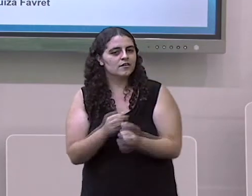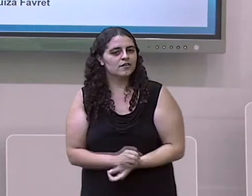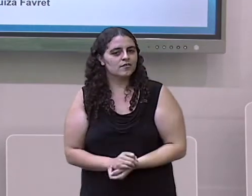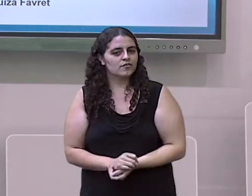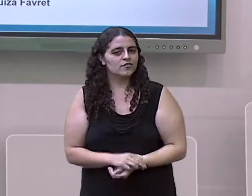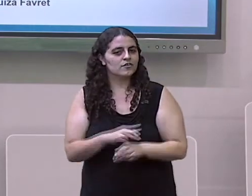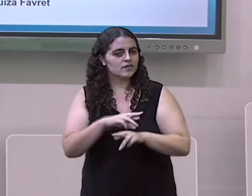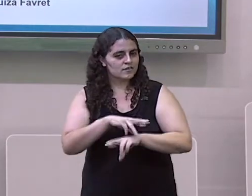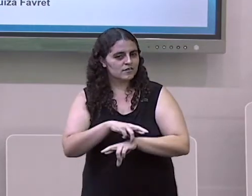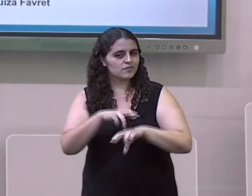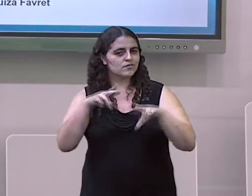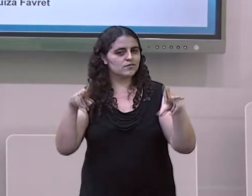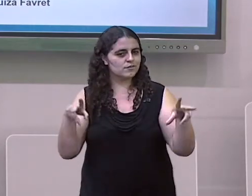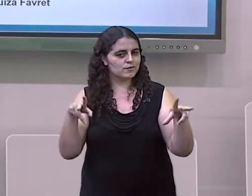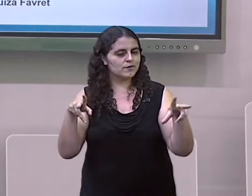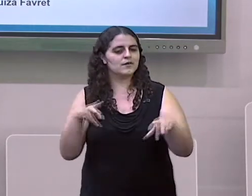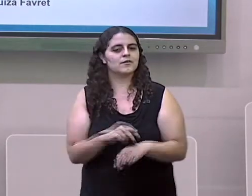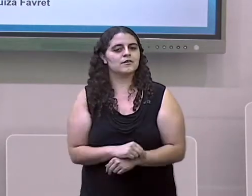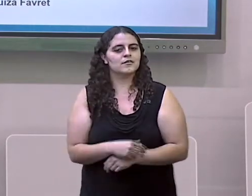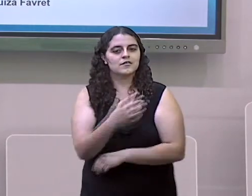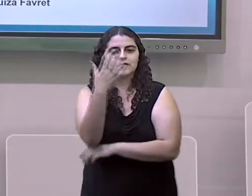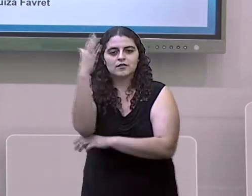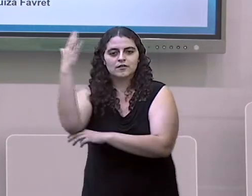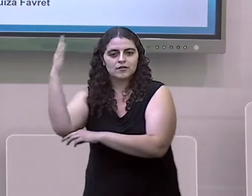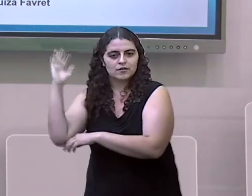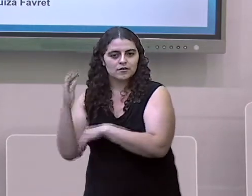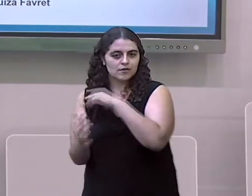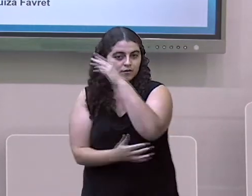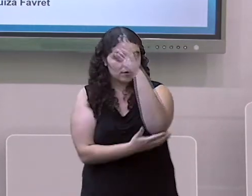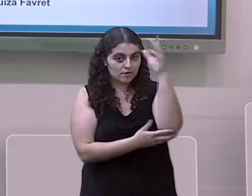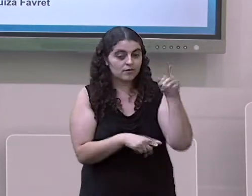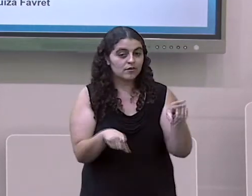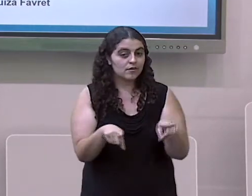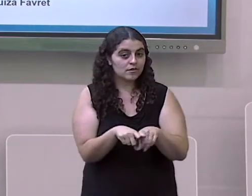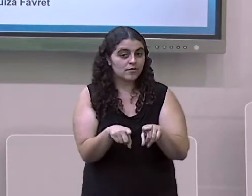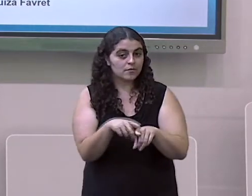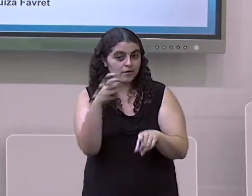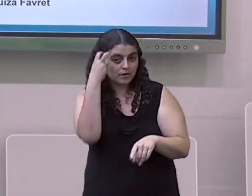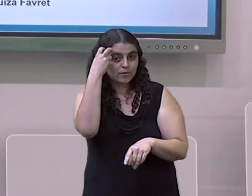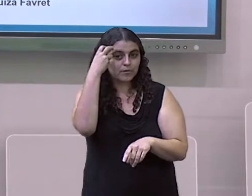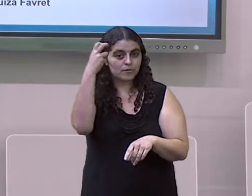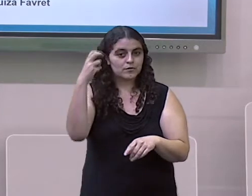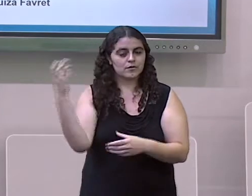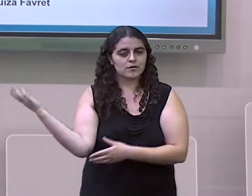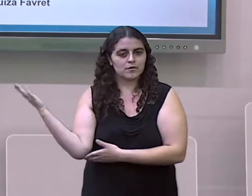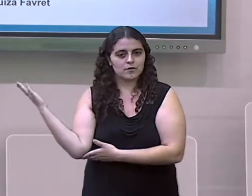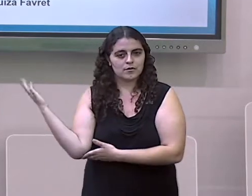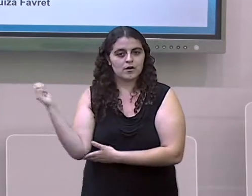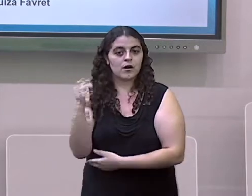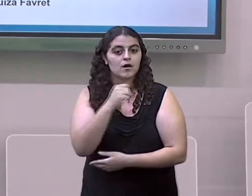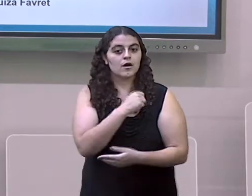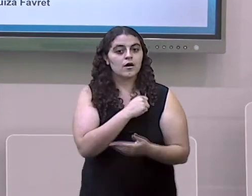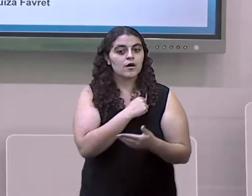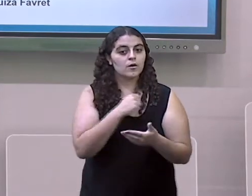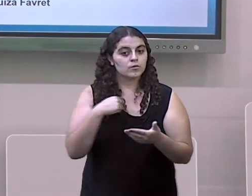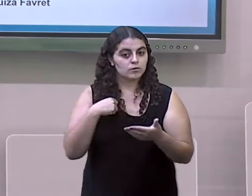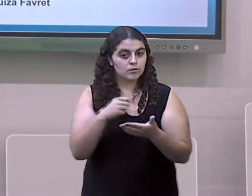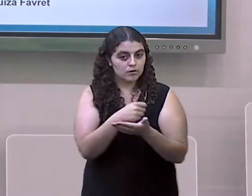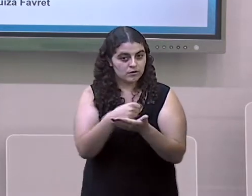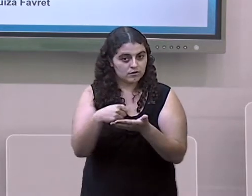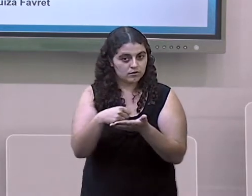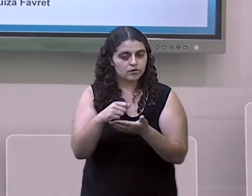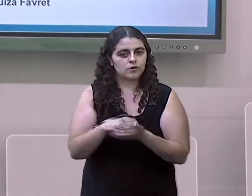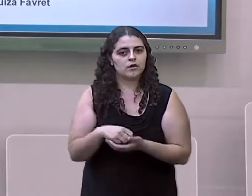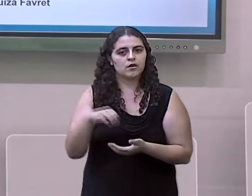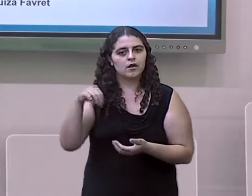as paisagens, diferentes paisagens com os sentimentos, da escritora Maria Luísa Fravetti.